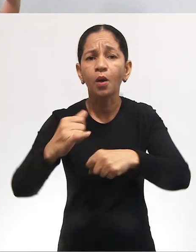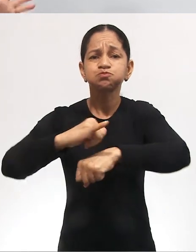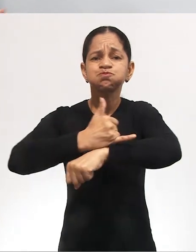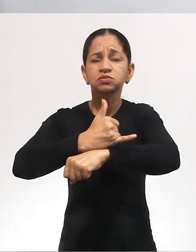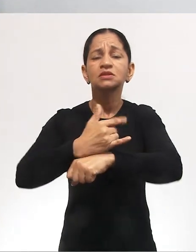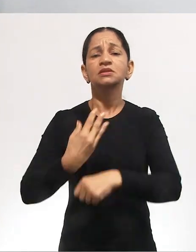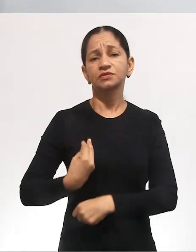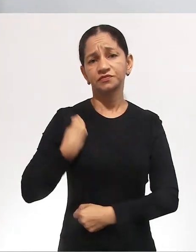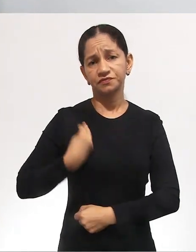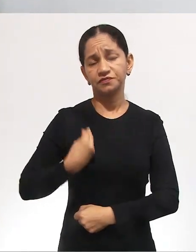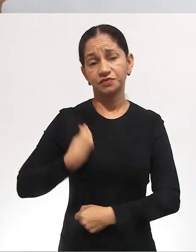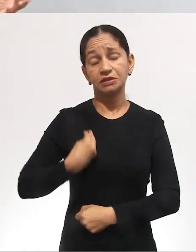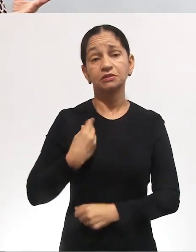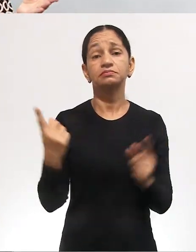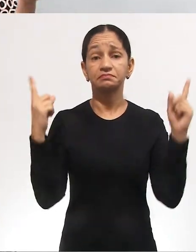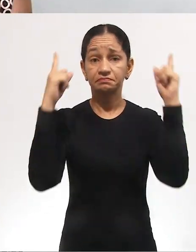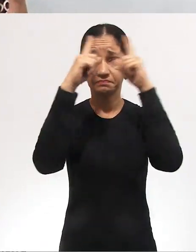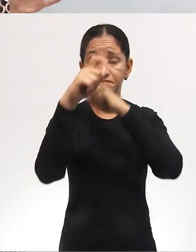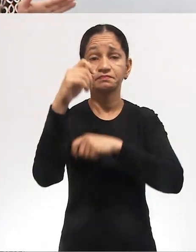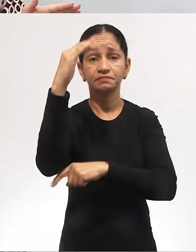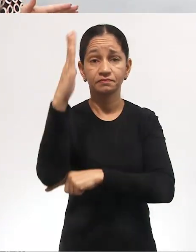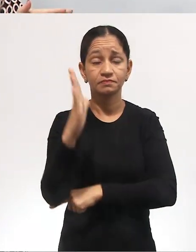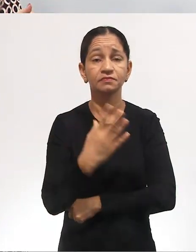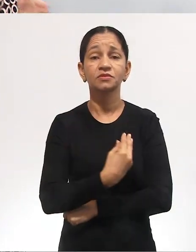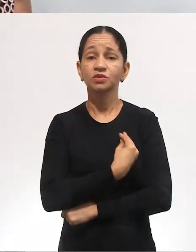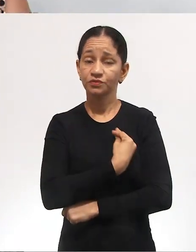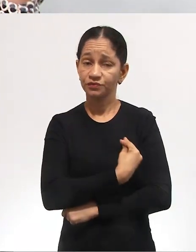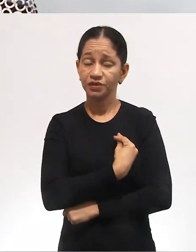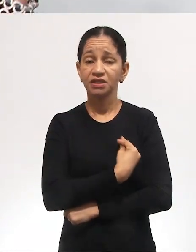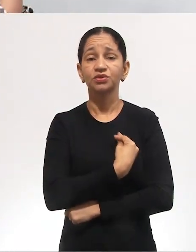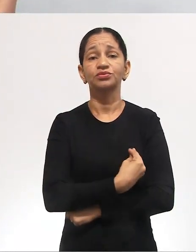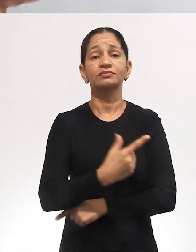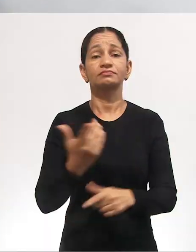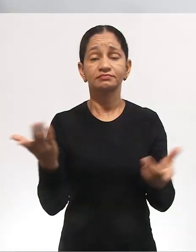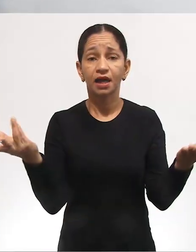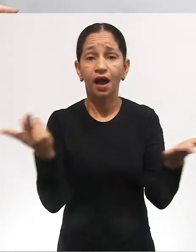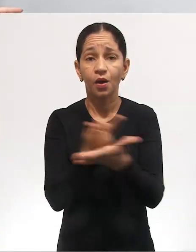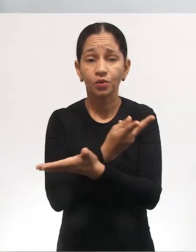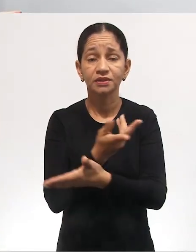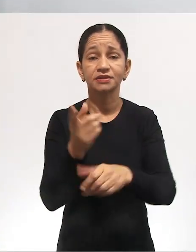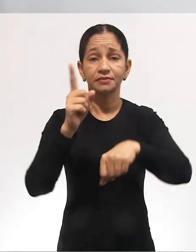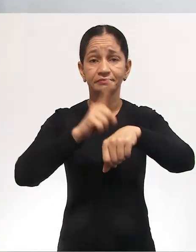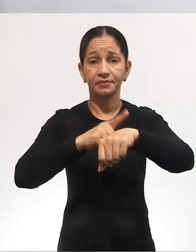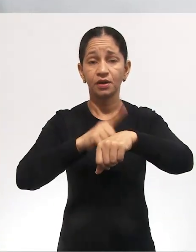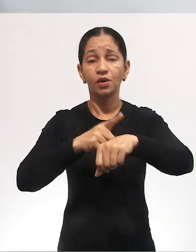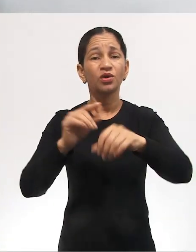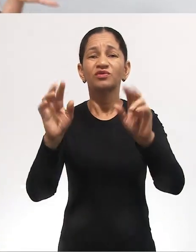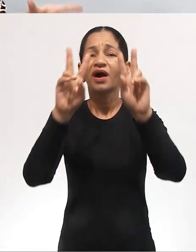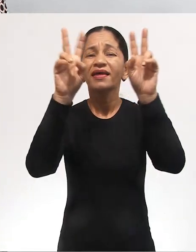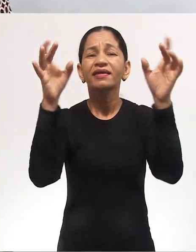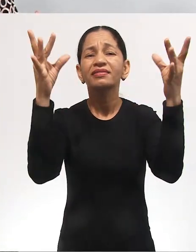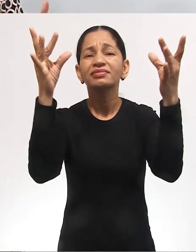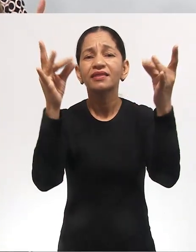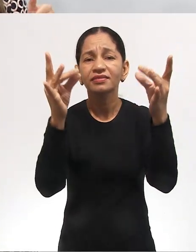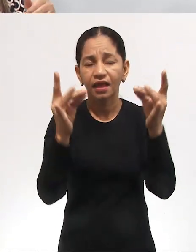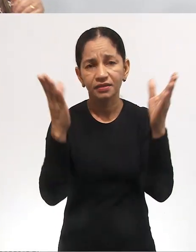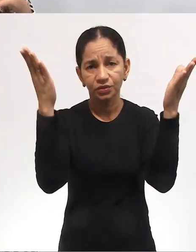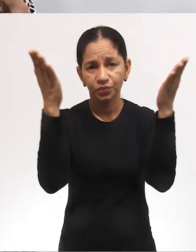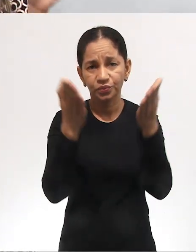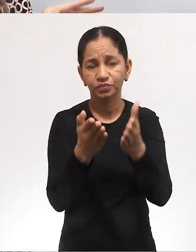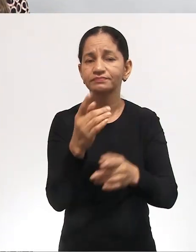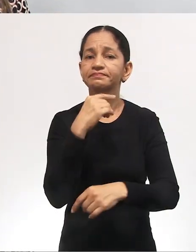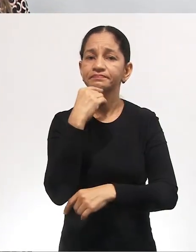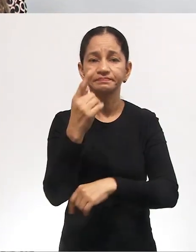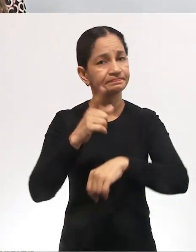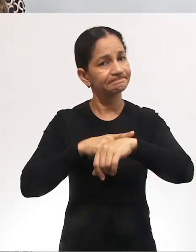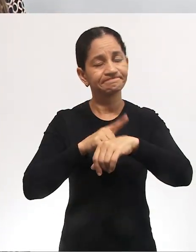aí um dilema no Brasil e que tem vários aspectos, tá? Vários fatores, a gente não vai entrar nisso, não é uma aula sobre isso, nós não